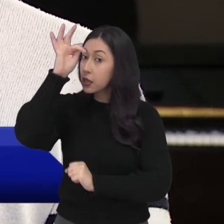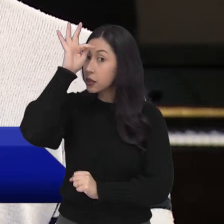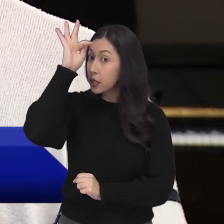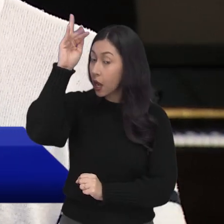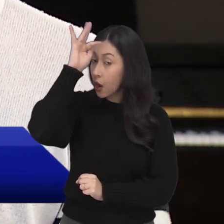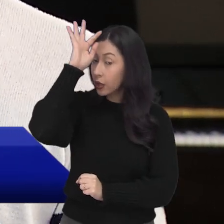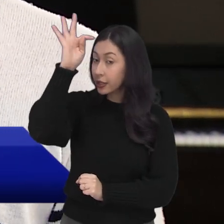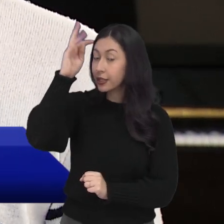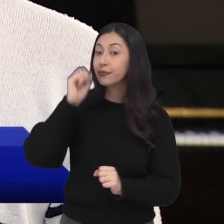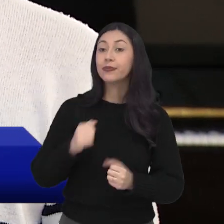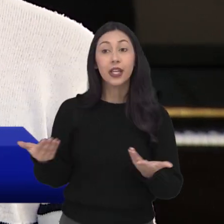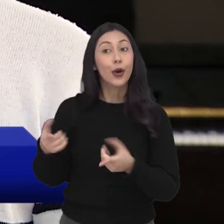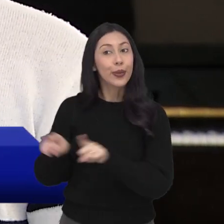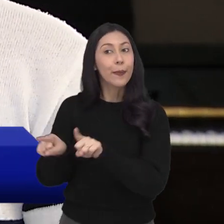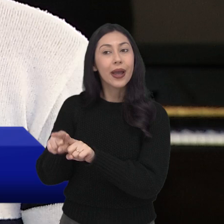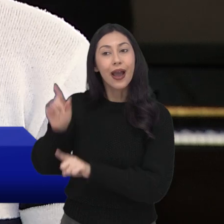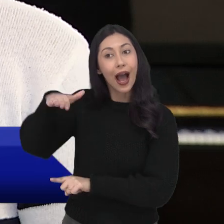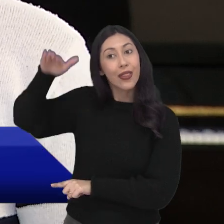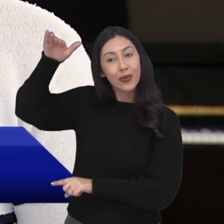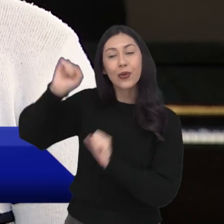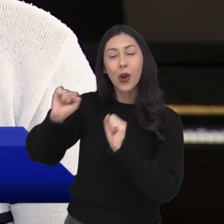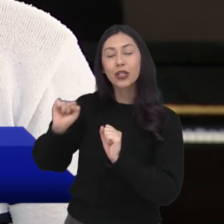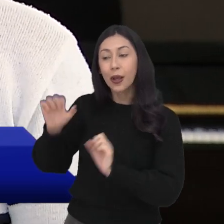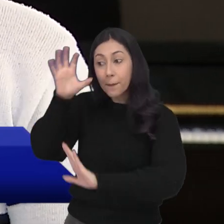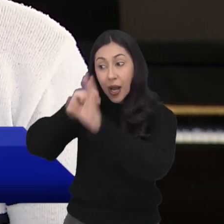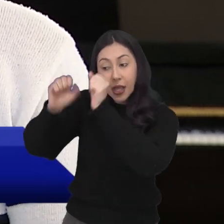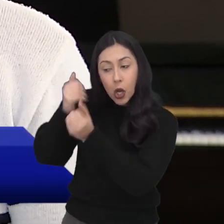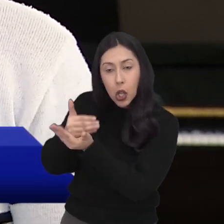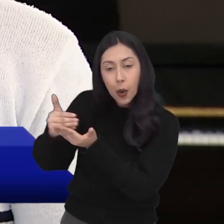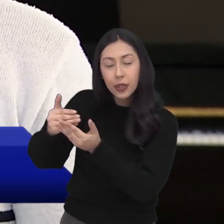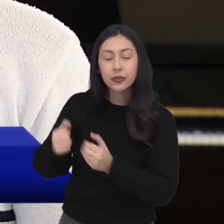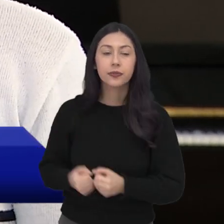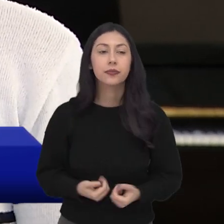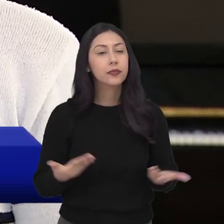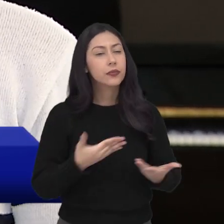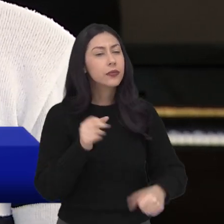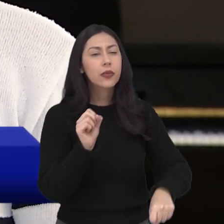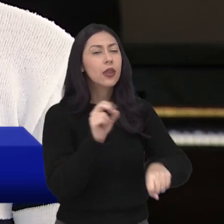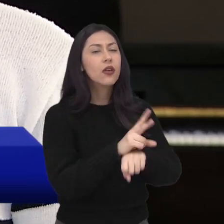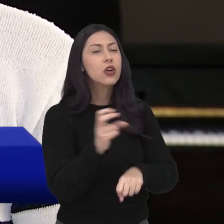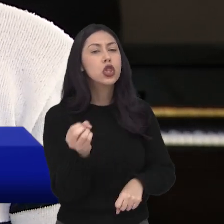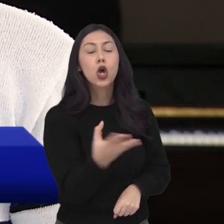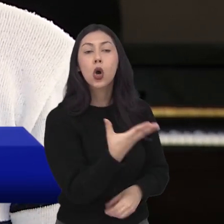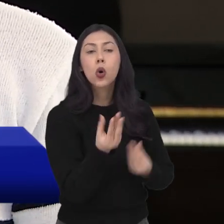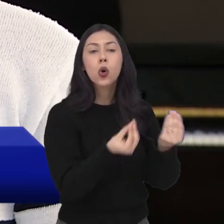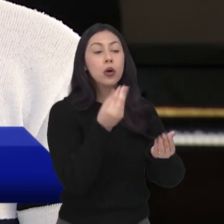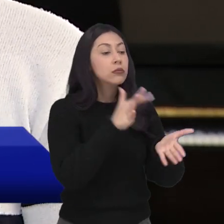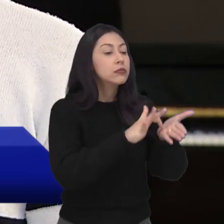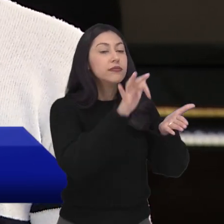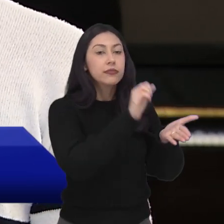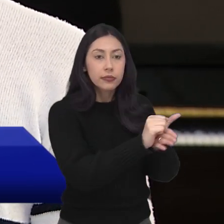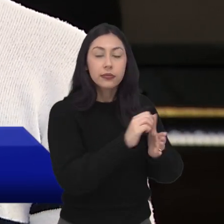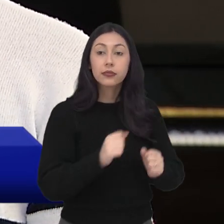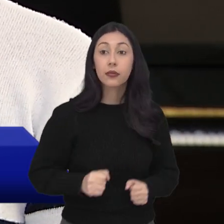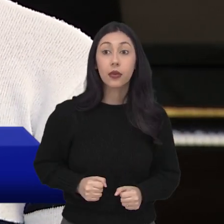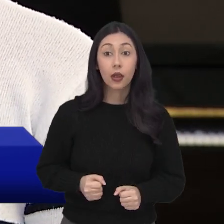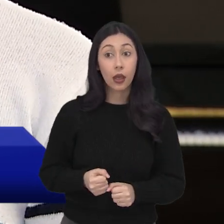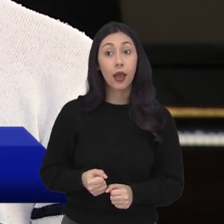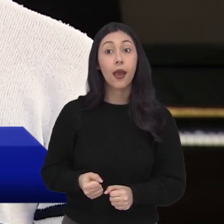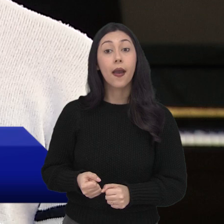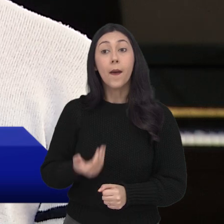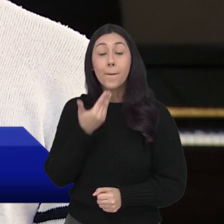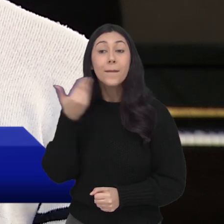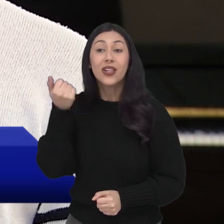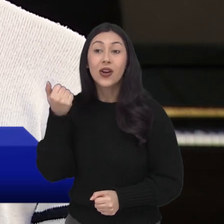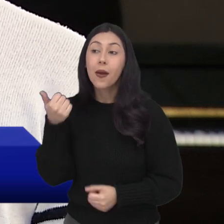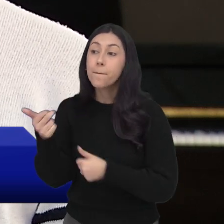musical para os adultos. Legal. E agora falando dessas novas vagas, né? Como que a pessoa faz para se inscrever? O ideal é procurar o polo